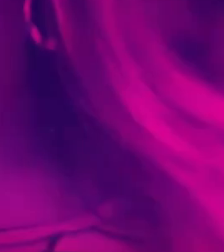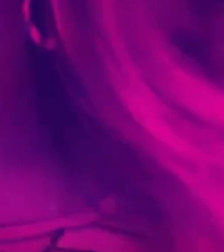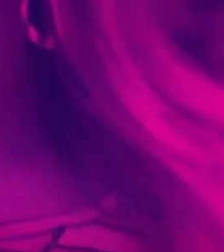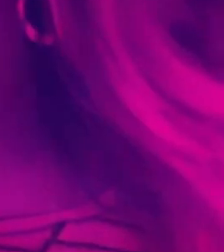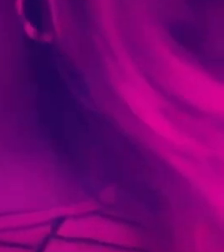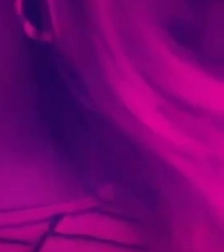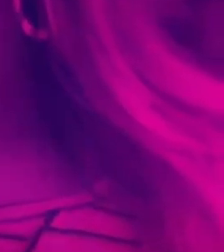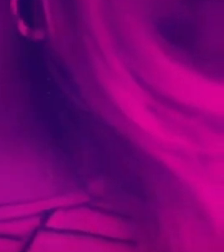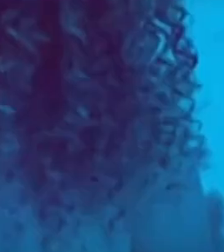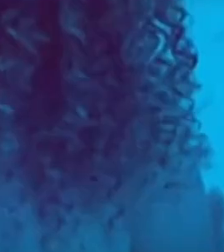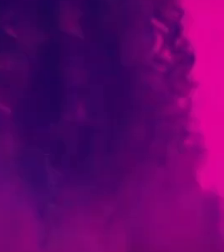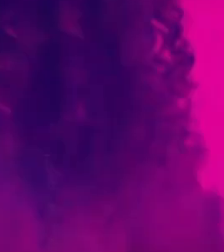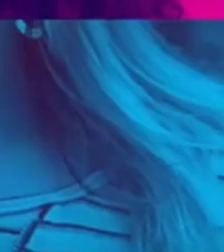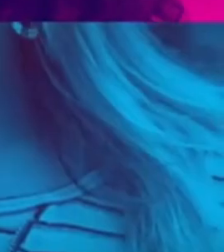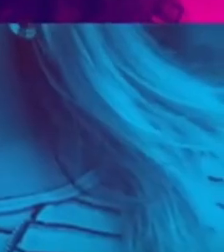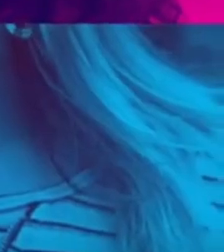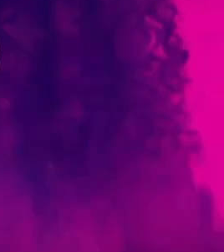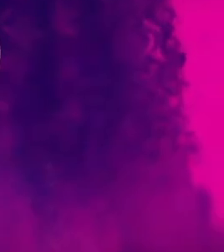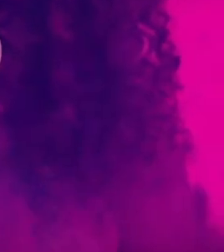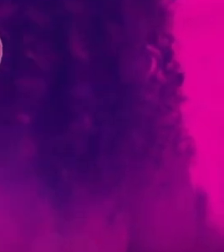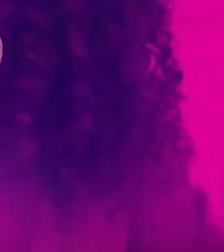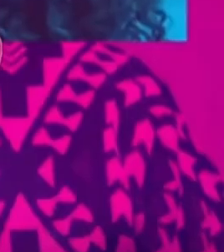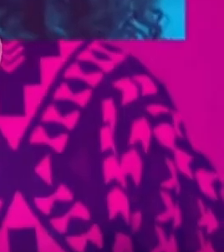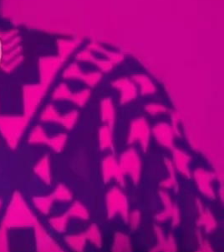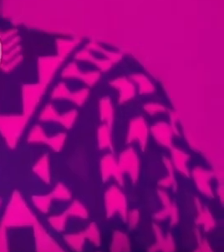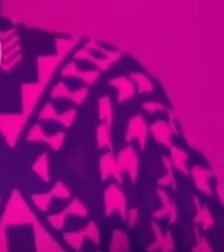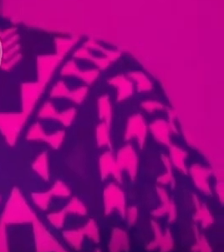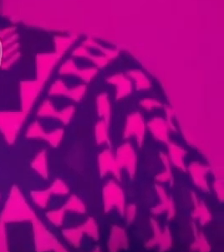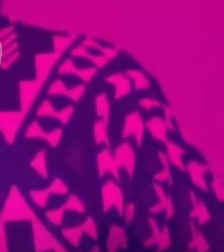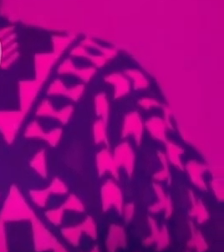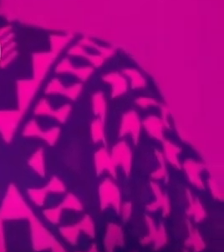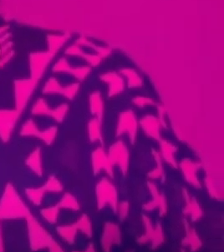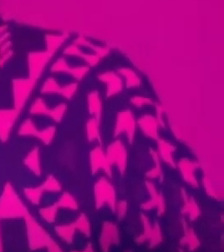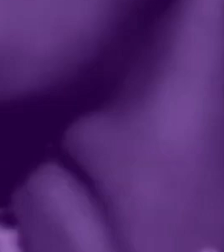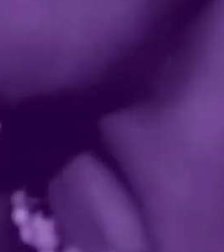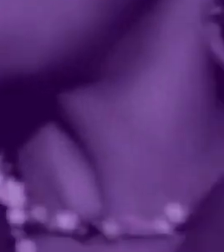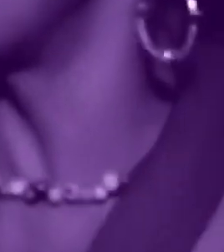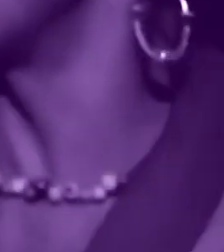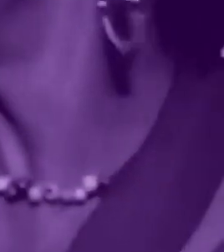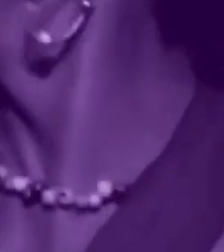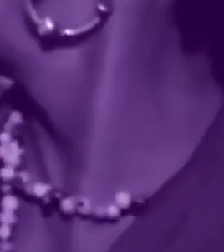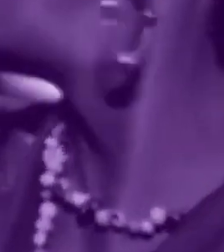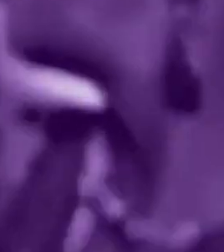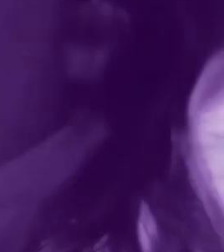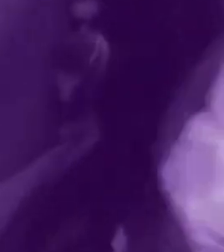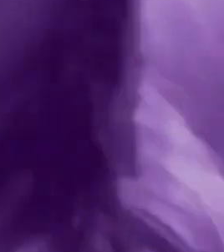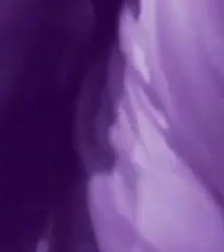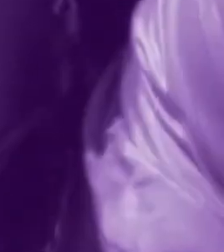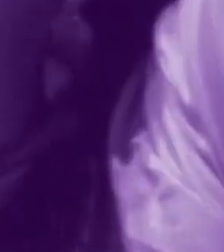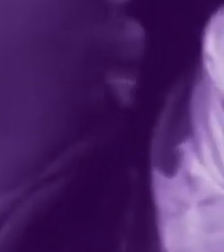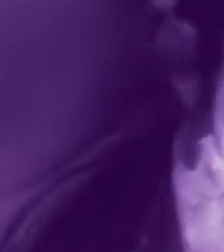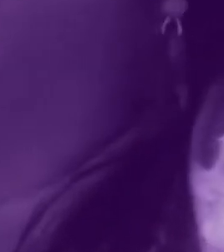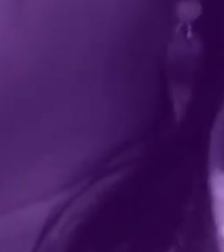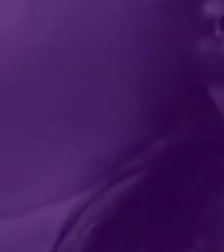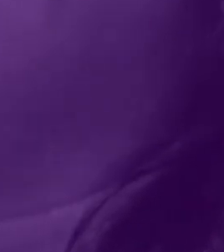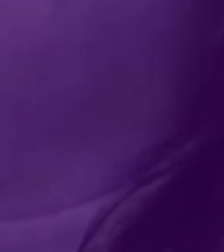Porque eu sou mulher pra fazer